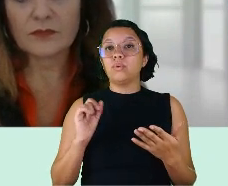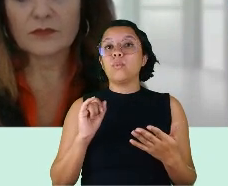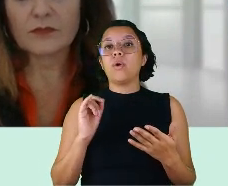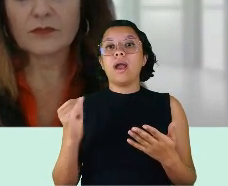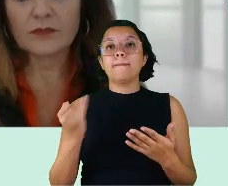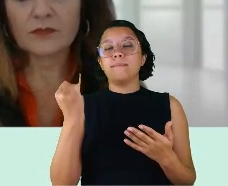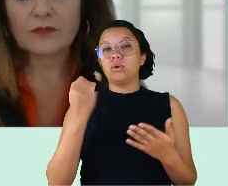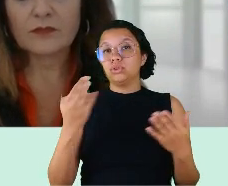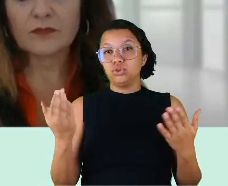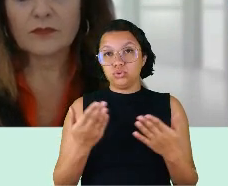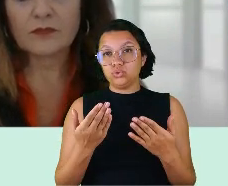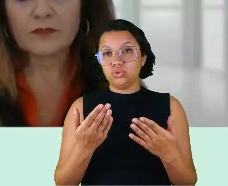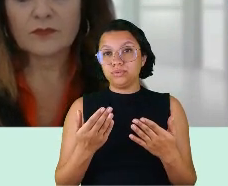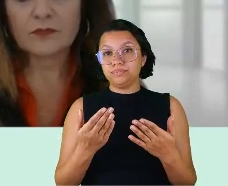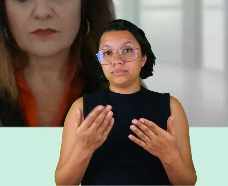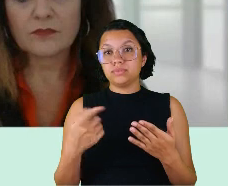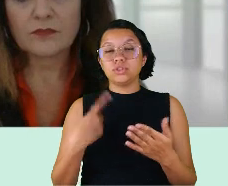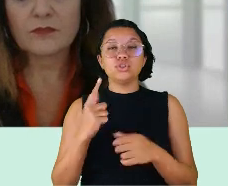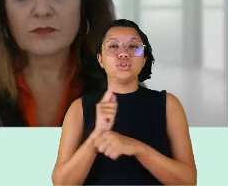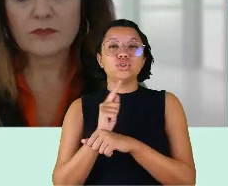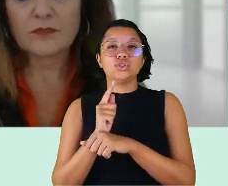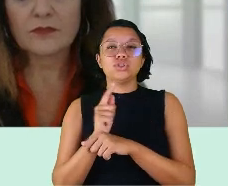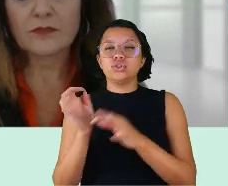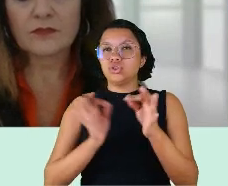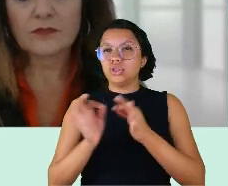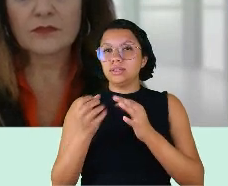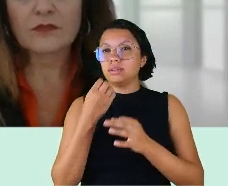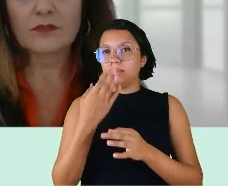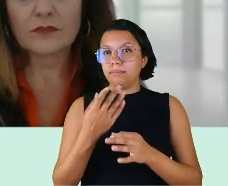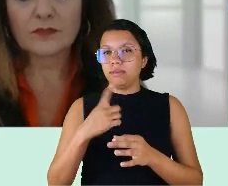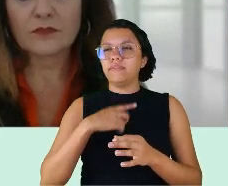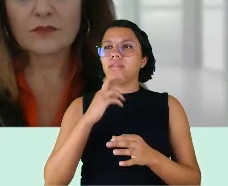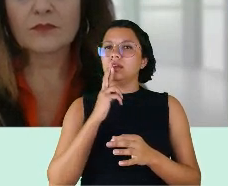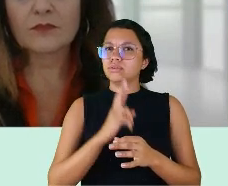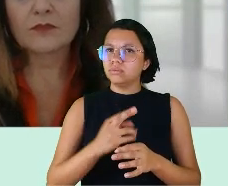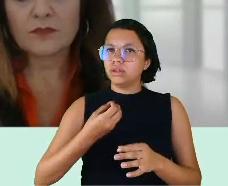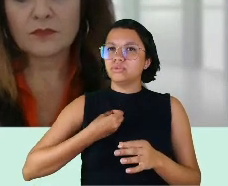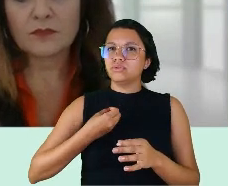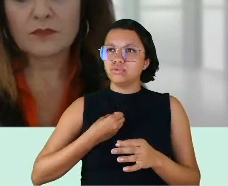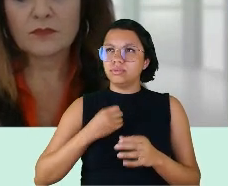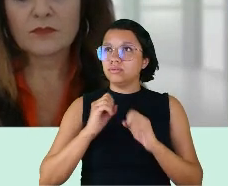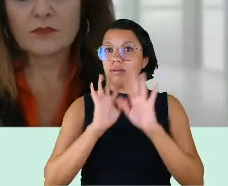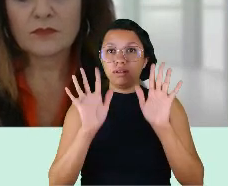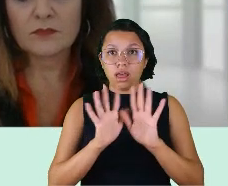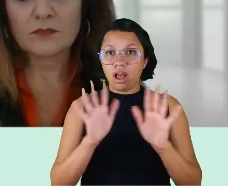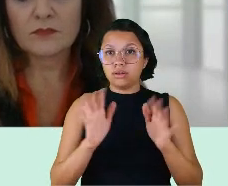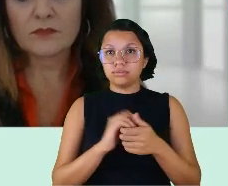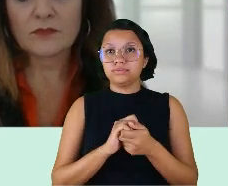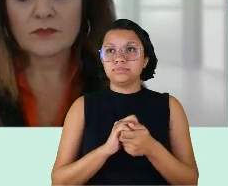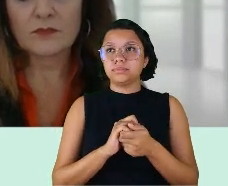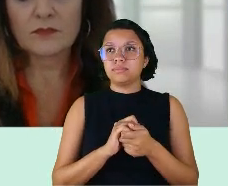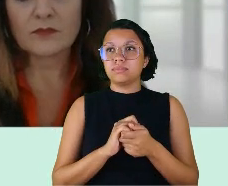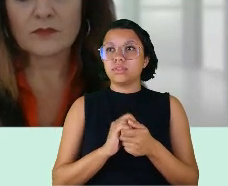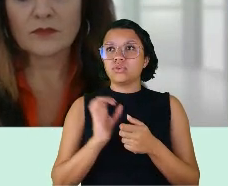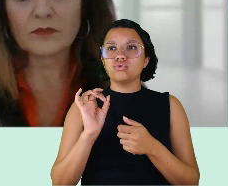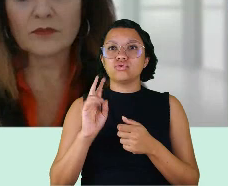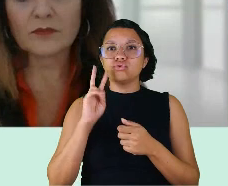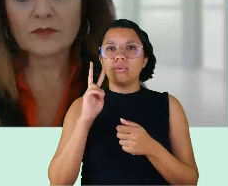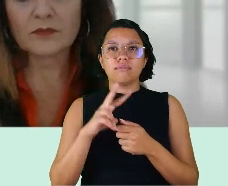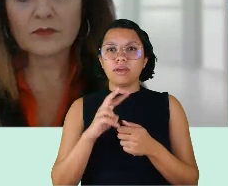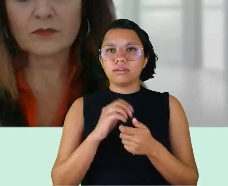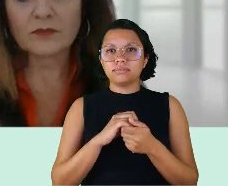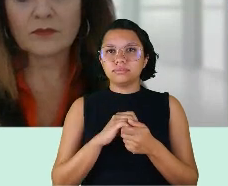o que é importante hoje é isso. Se a gente gerenciar bem, a gente vai ter resultado nos números. Evidentemente que vai. Basta